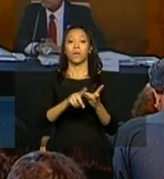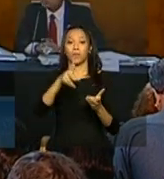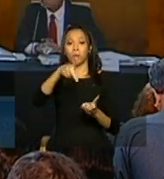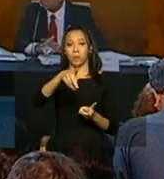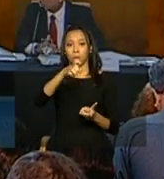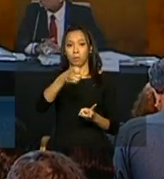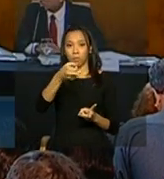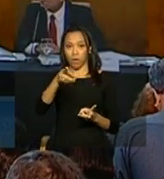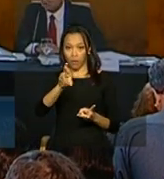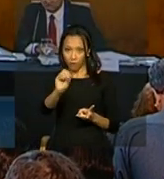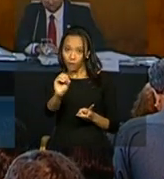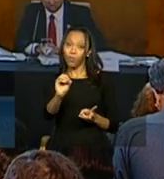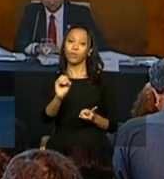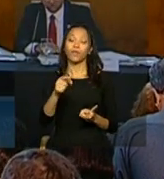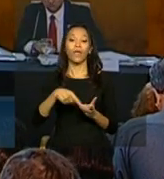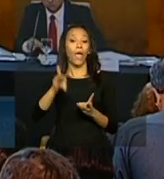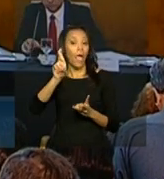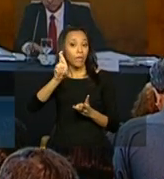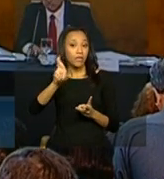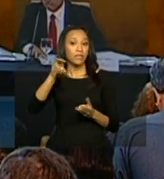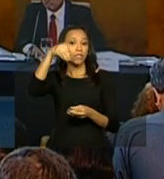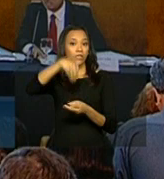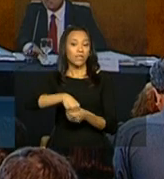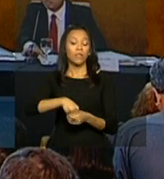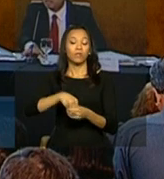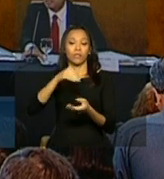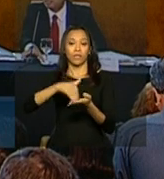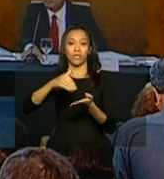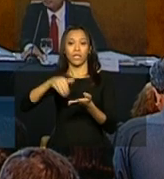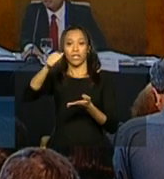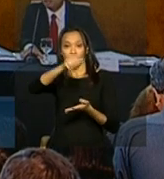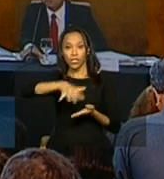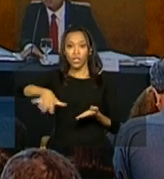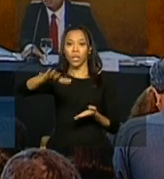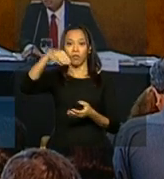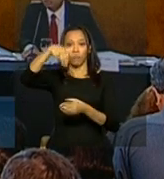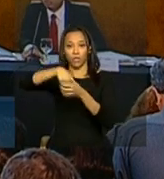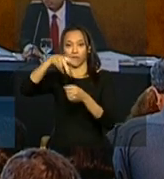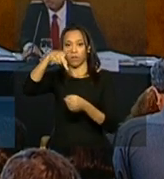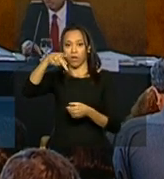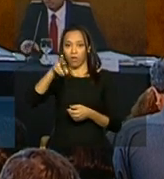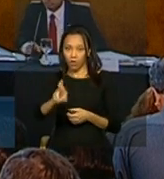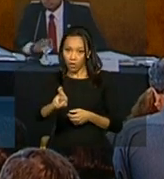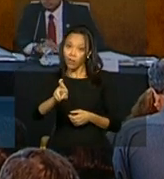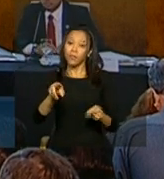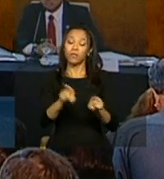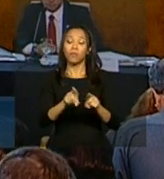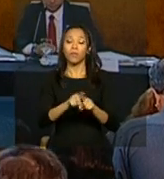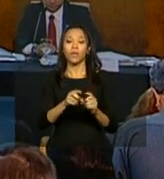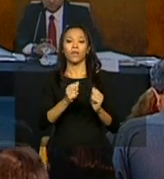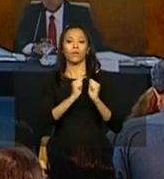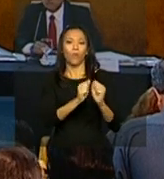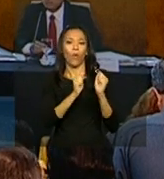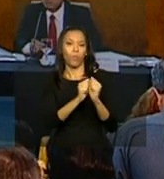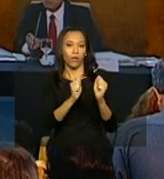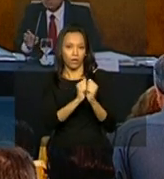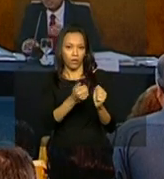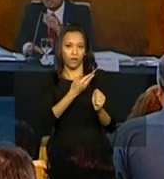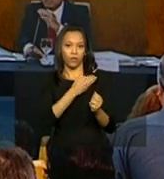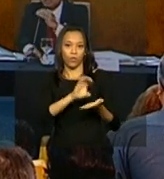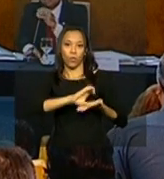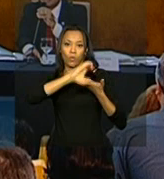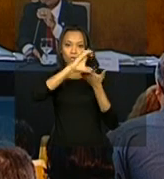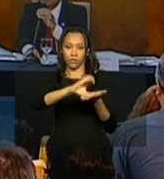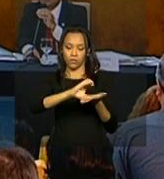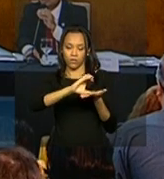representante também da Secretaria Geral aqui nessa mesa e o nosso querido companheiro do conselho eh dos